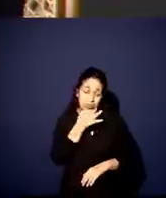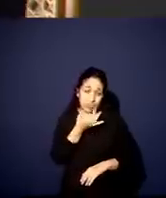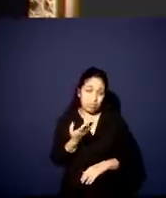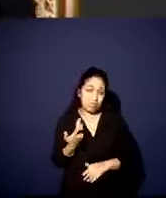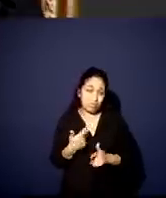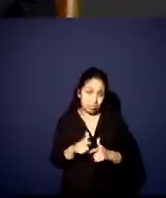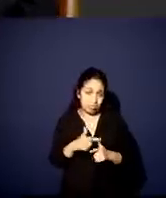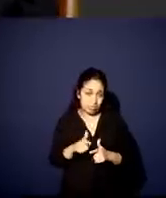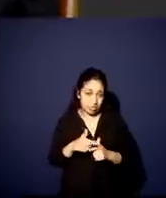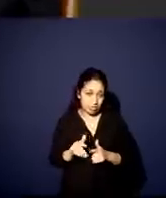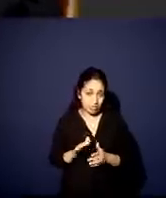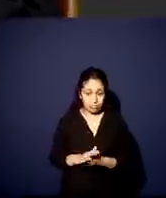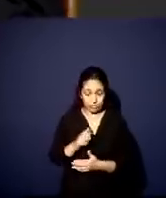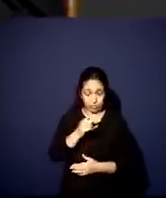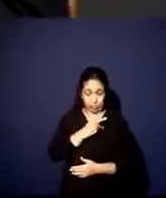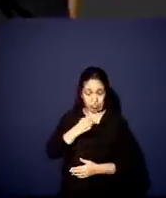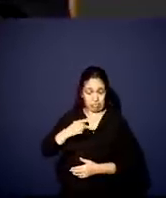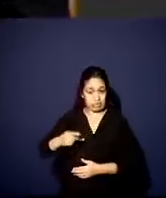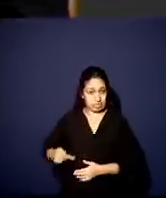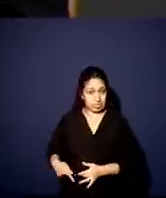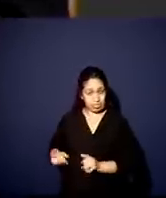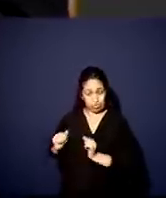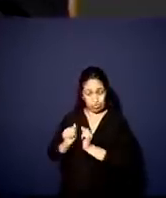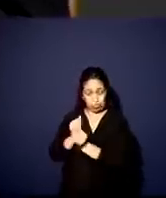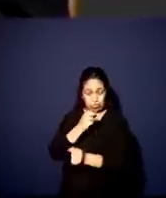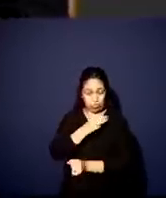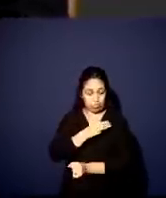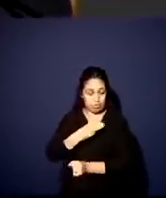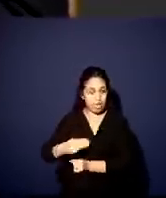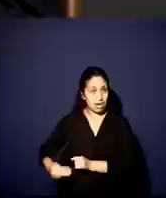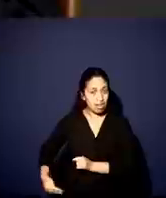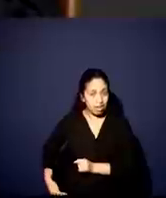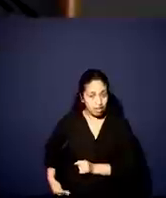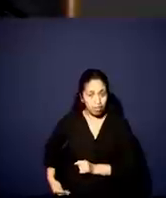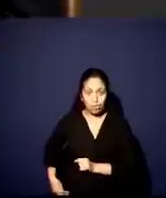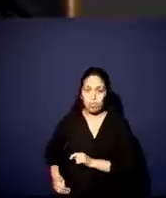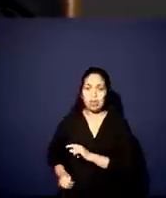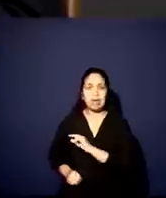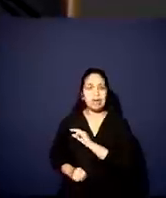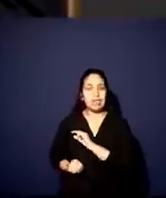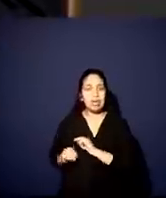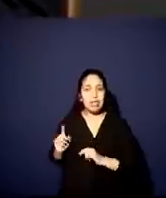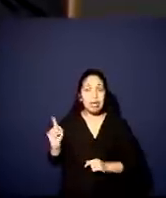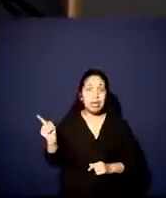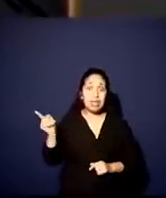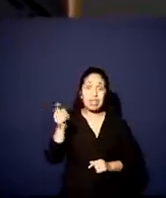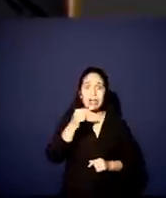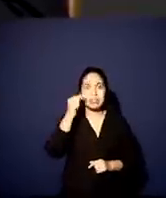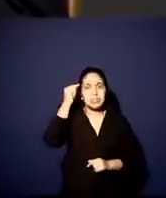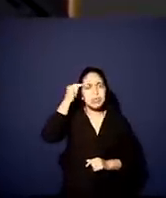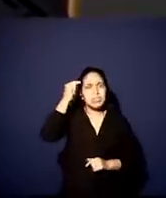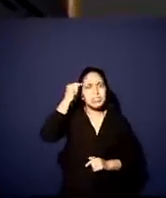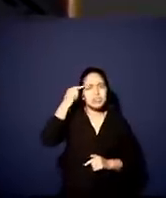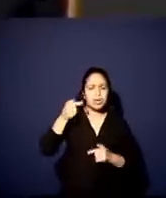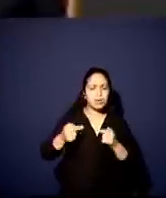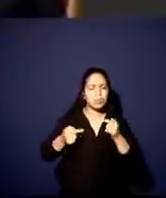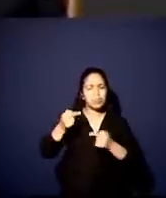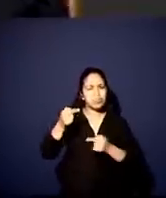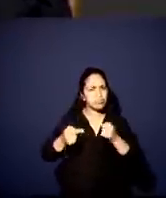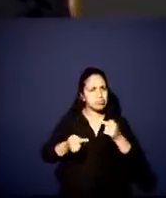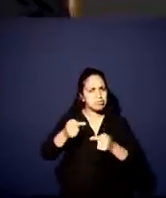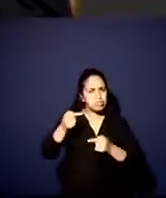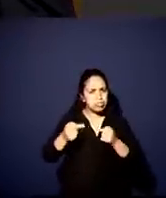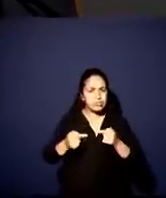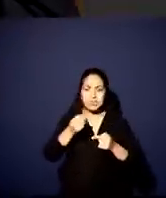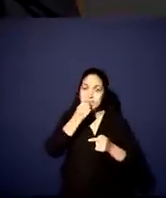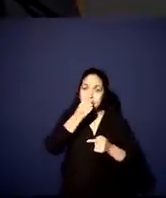O presidente em exercício e seus ministros terem a grandeza de pensar em políticas que vão ser